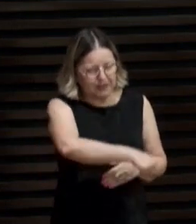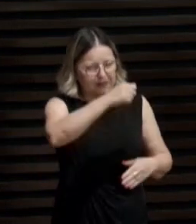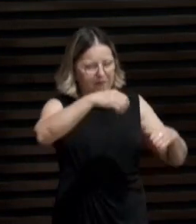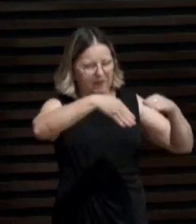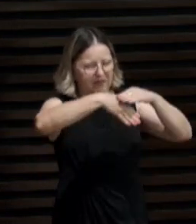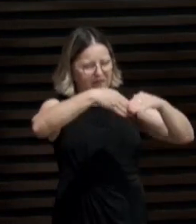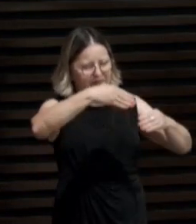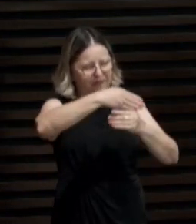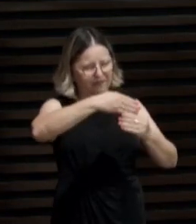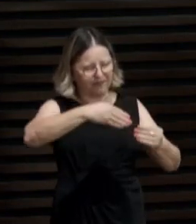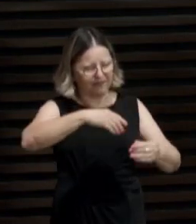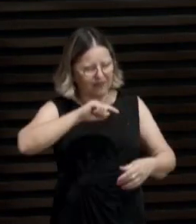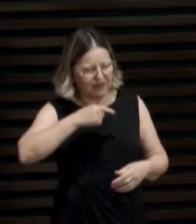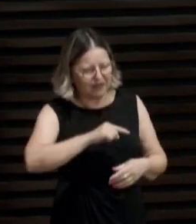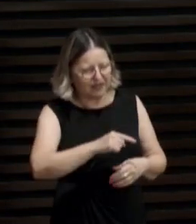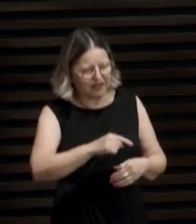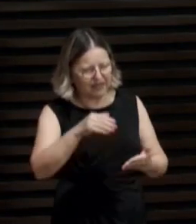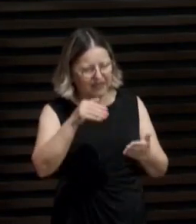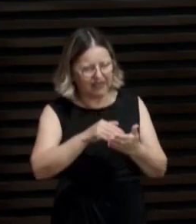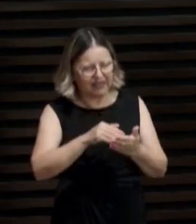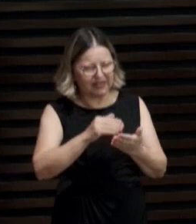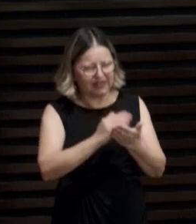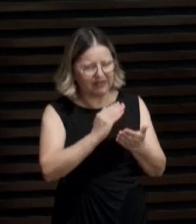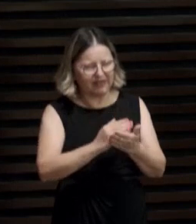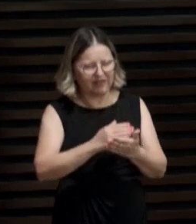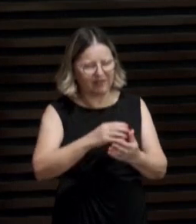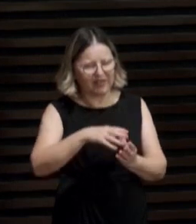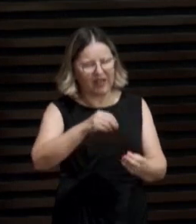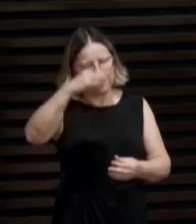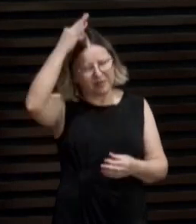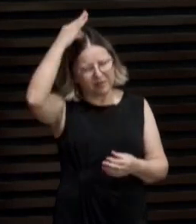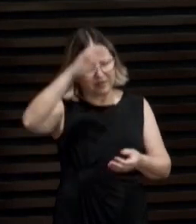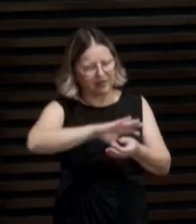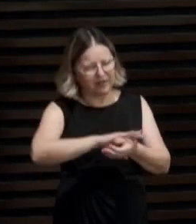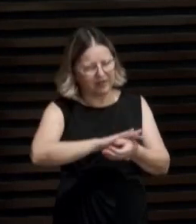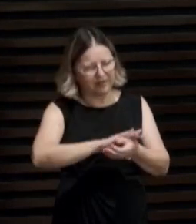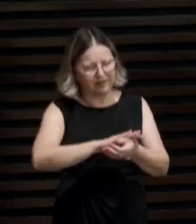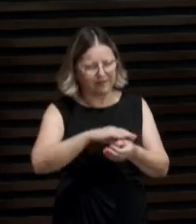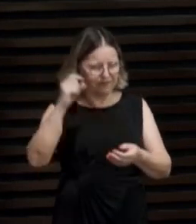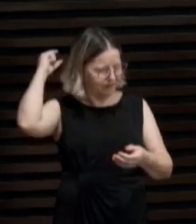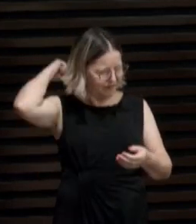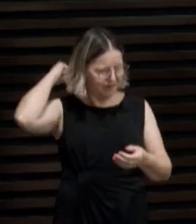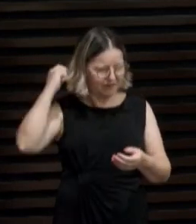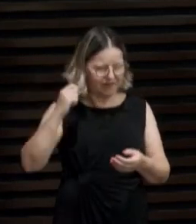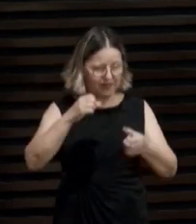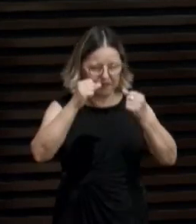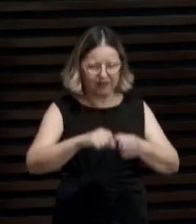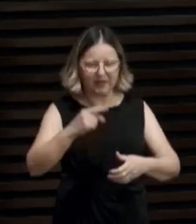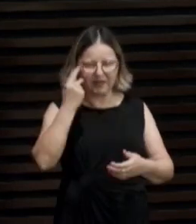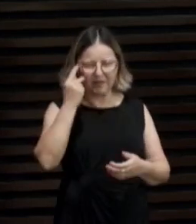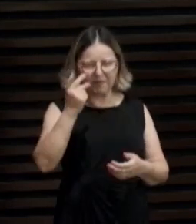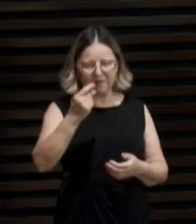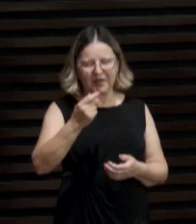gumes. Penetra até a divisão da alma e do espírito, juntas e medulas, e é apta para discernir as